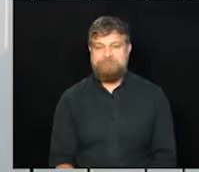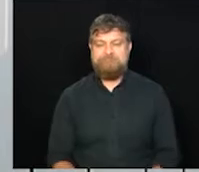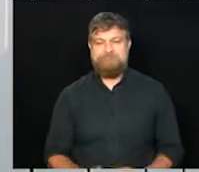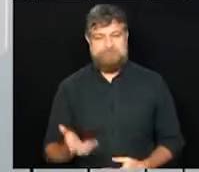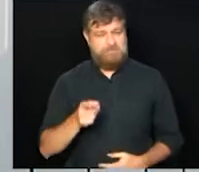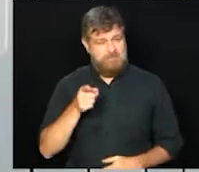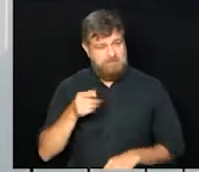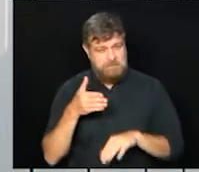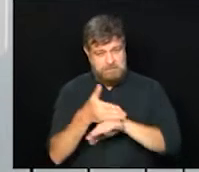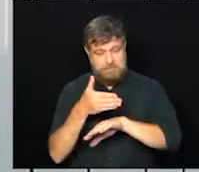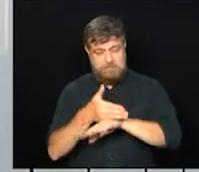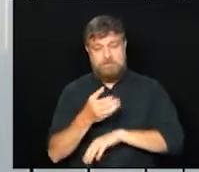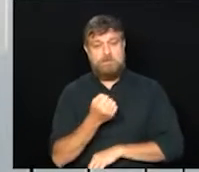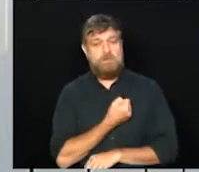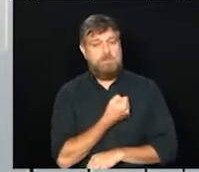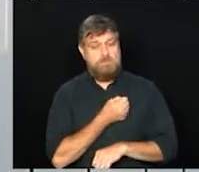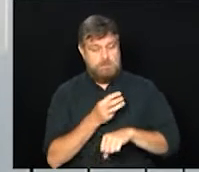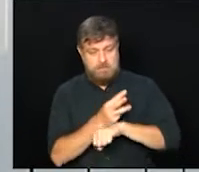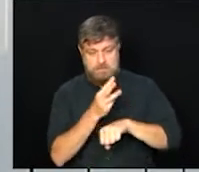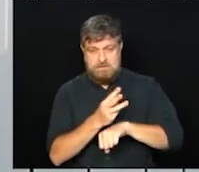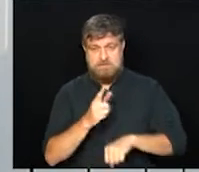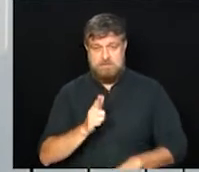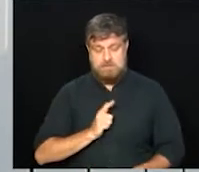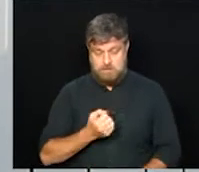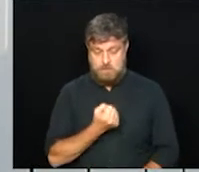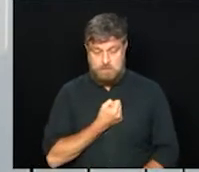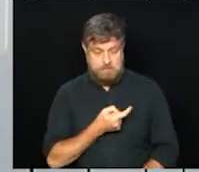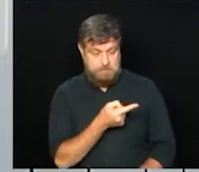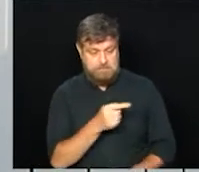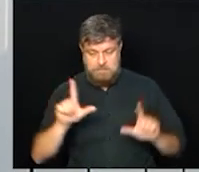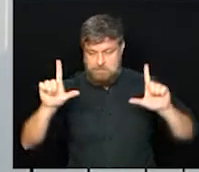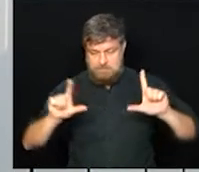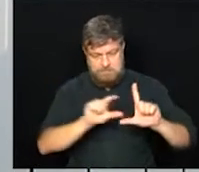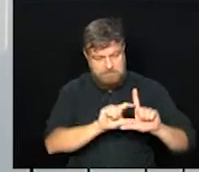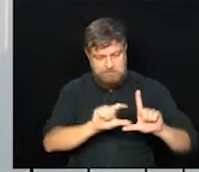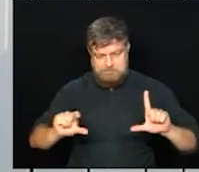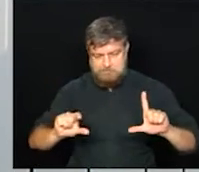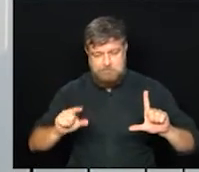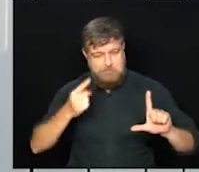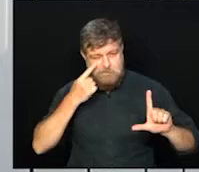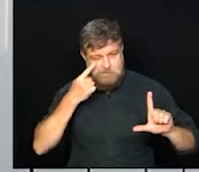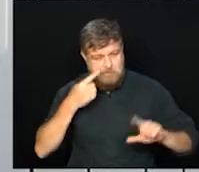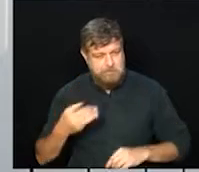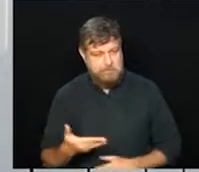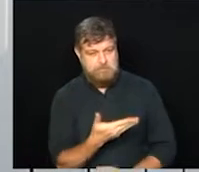do nosso WhatsApp, que é 19, é o nosso DDD,